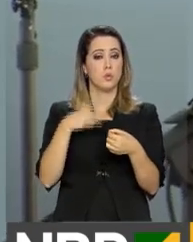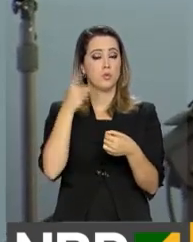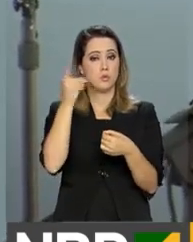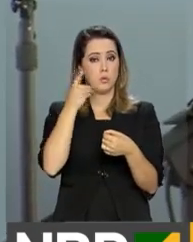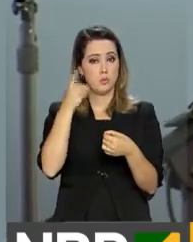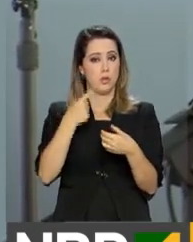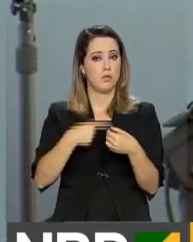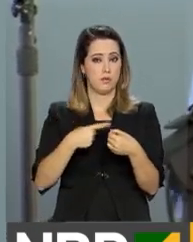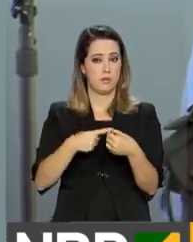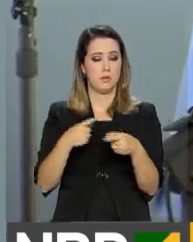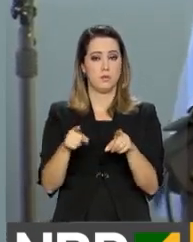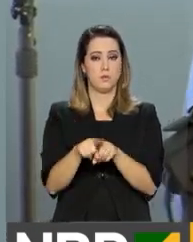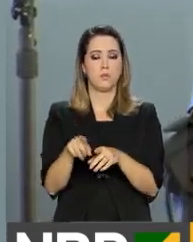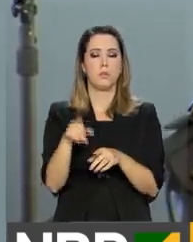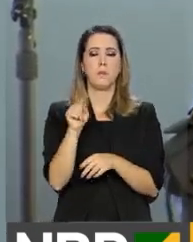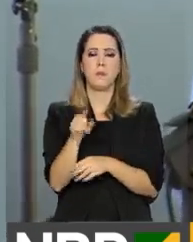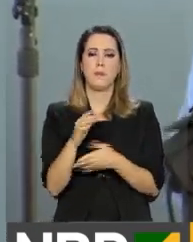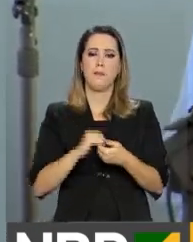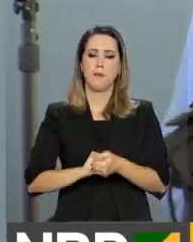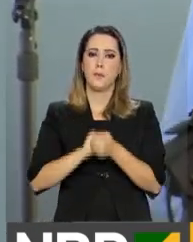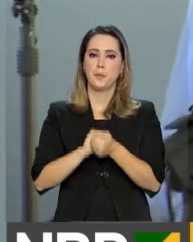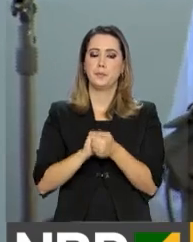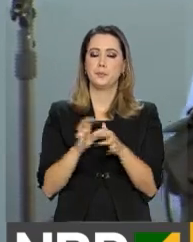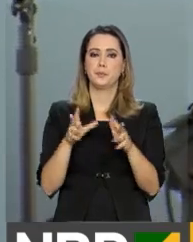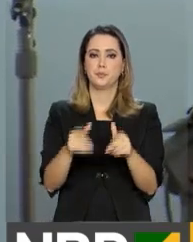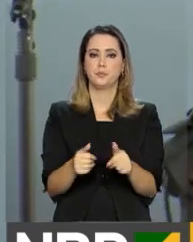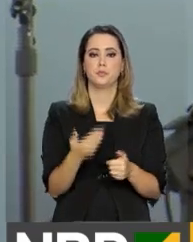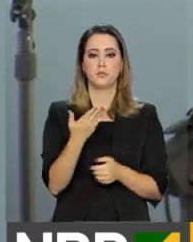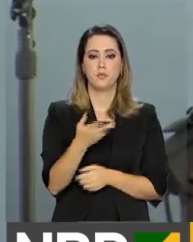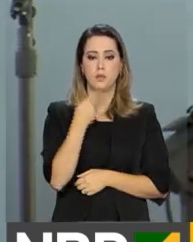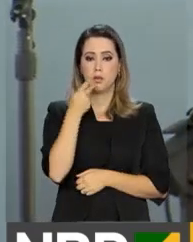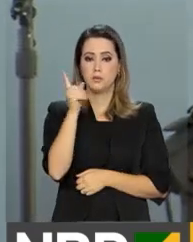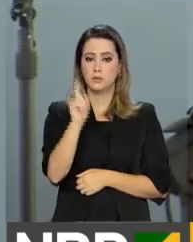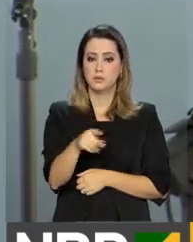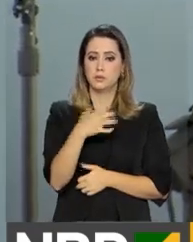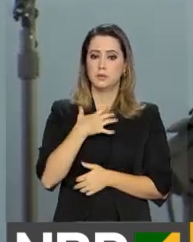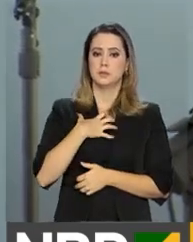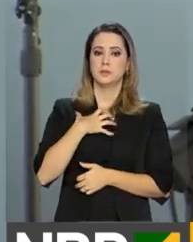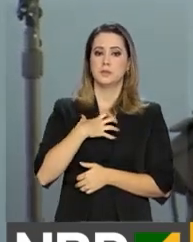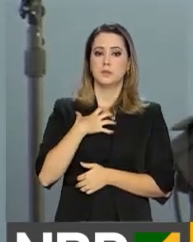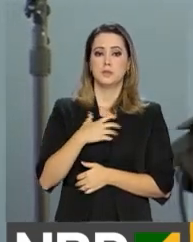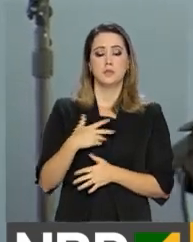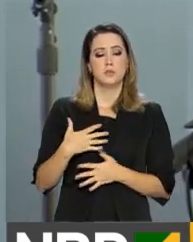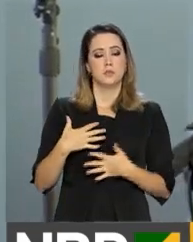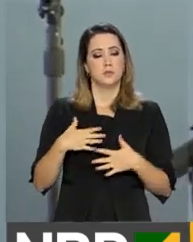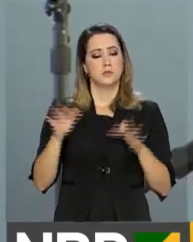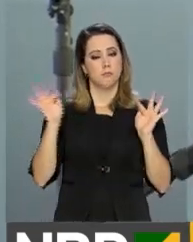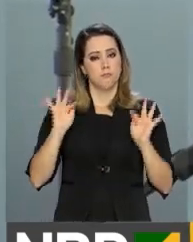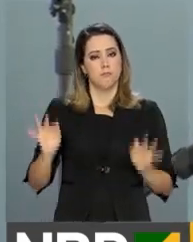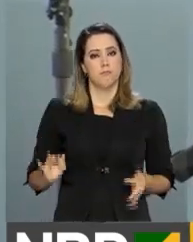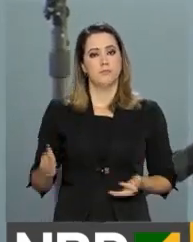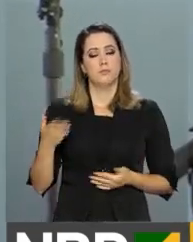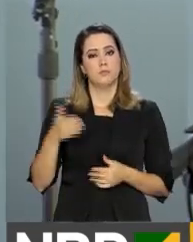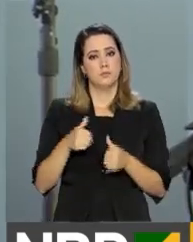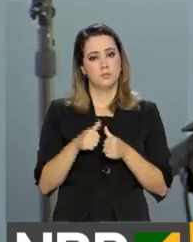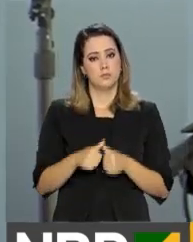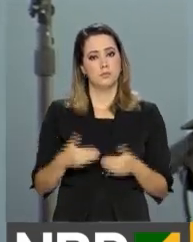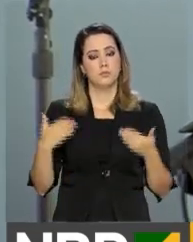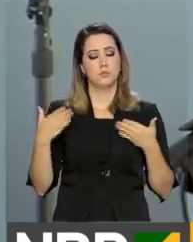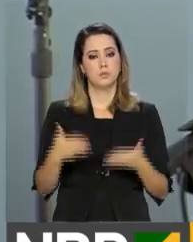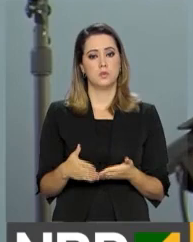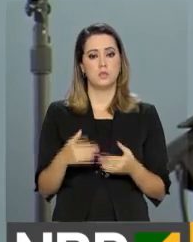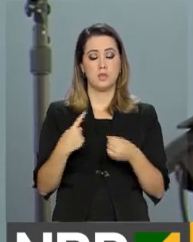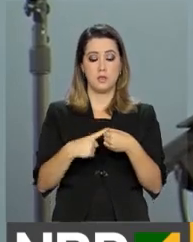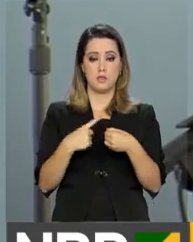presidente da Caixa. Quero cumprimentar a todos e dizer que é uma satisfação imensa estar aqui em